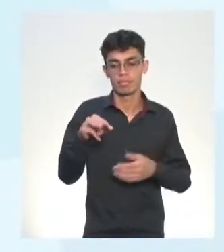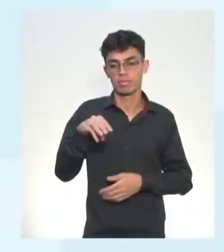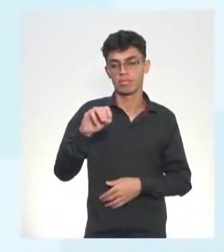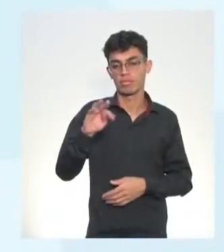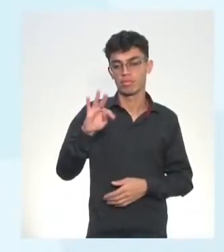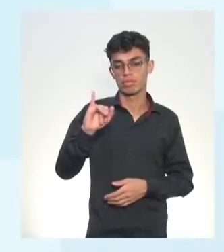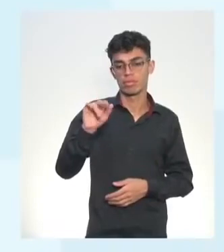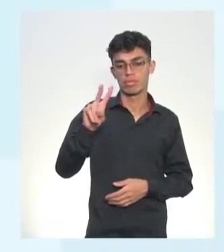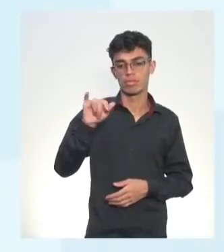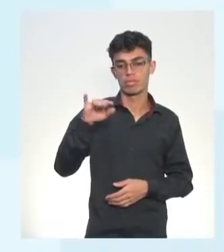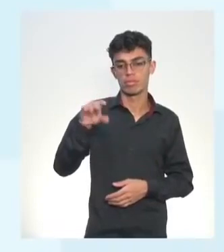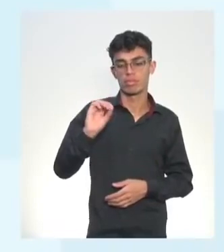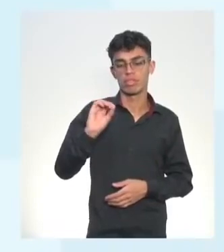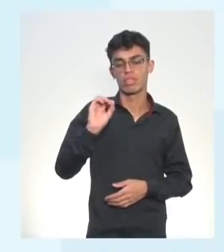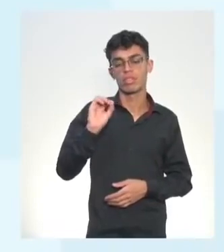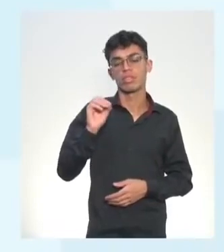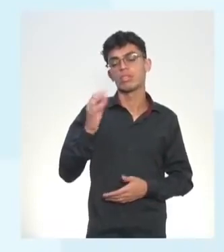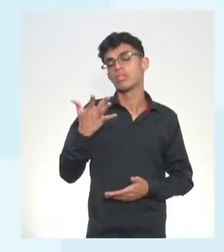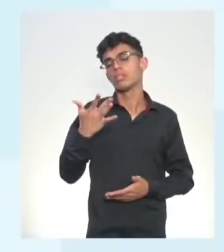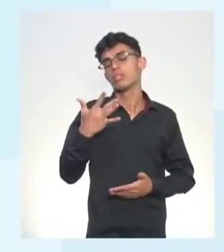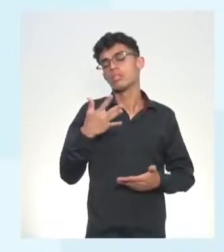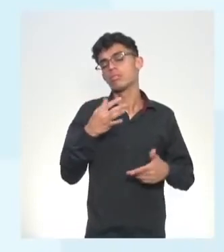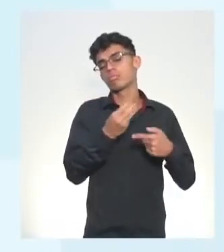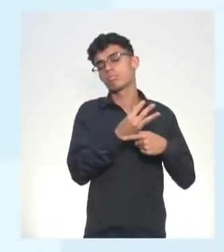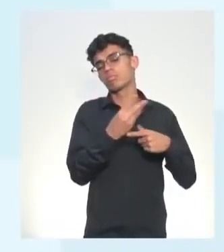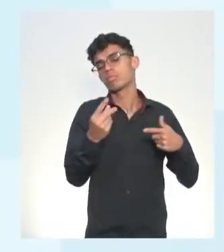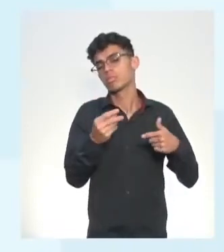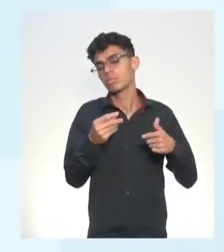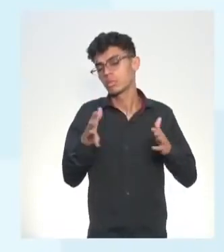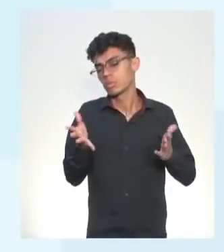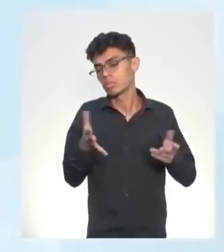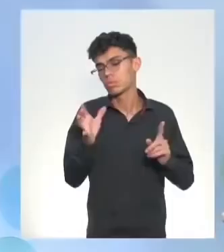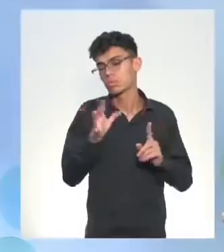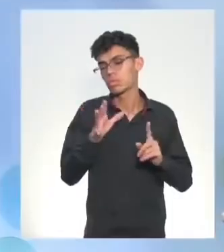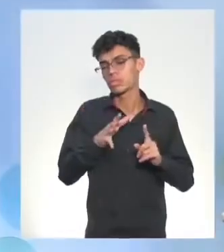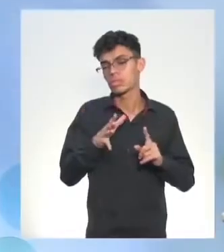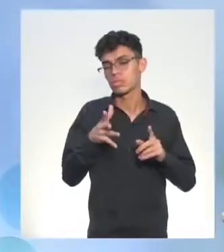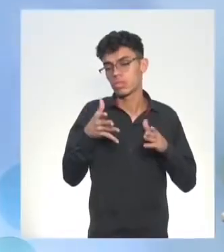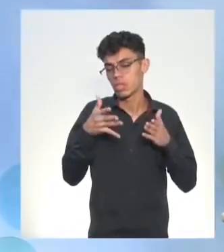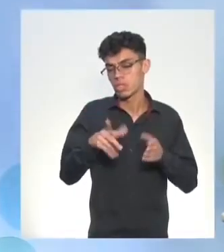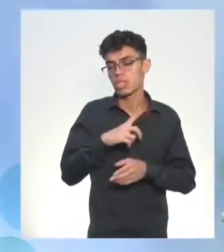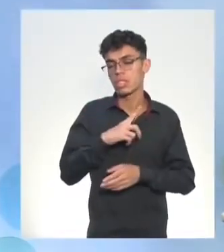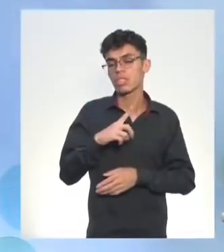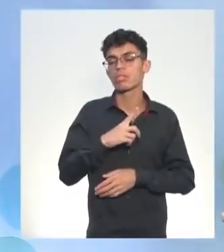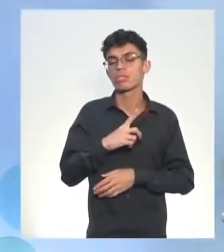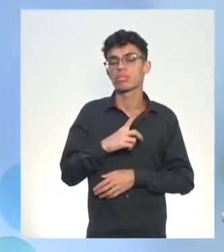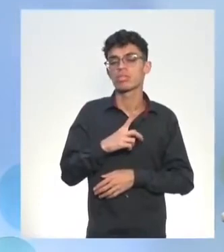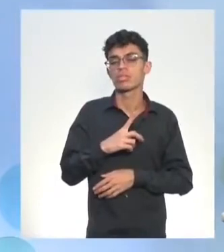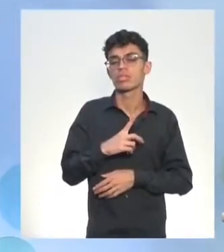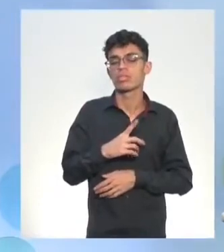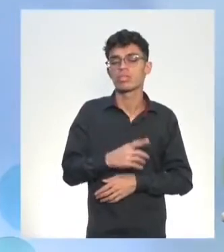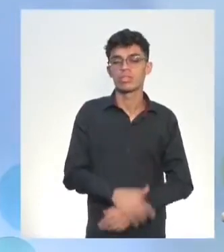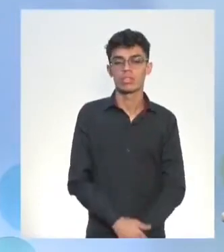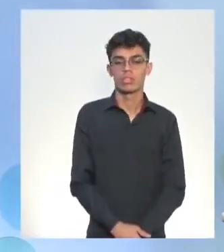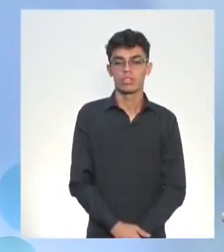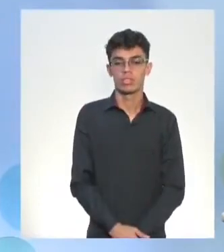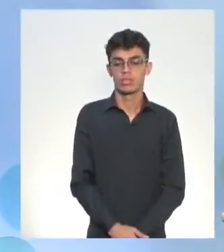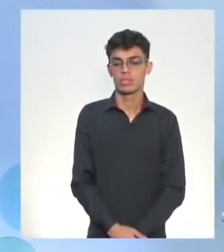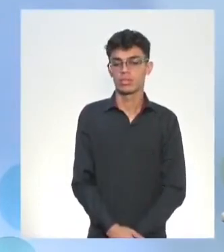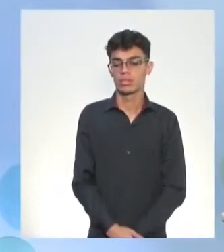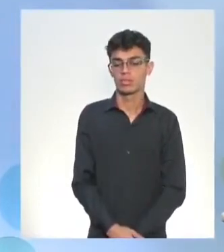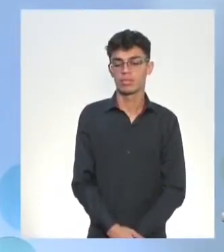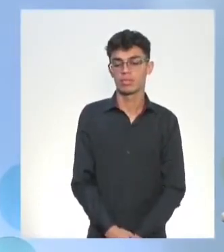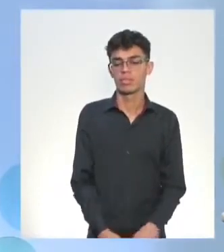a ideia é o que motivou o estudo da álgebra da maneira que a gente tem hoje. Ela não é dissociada do